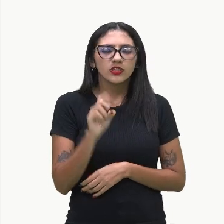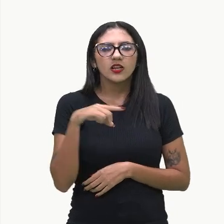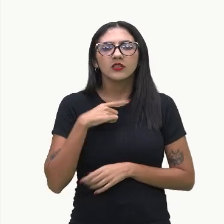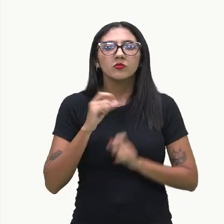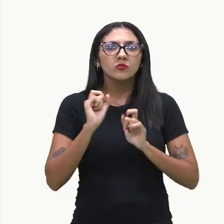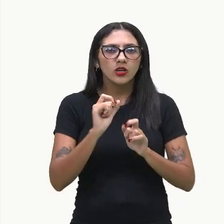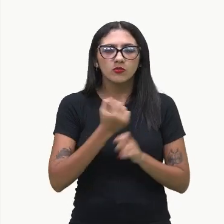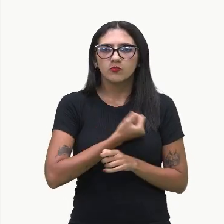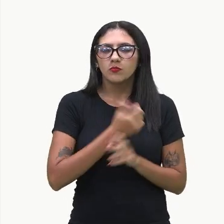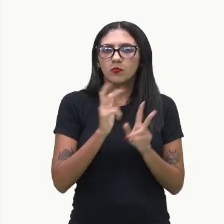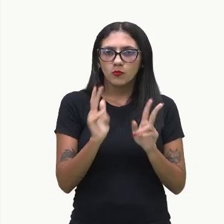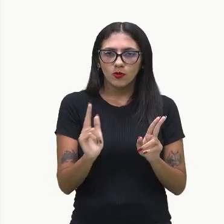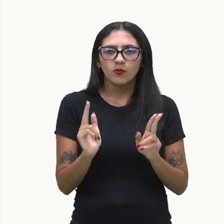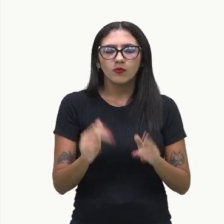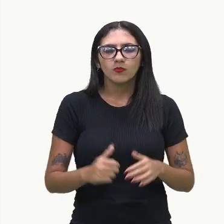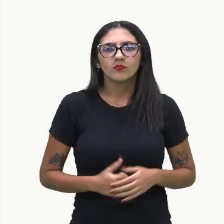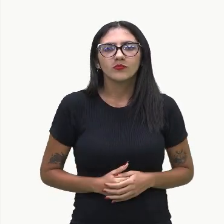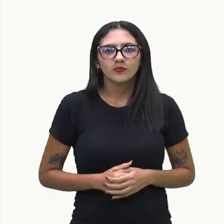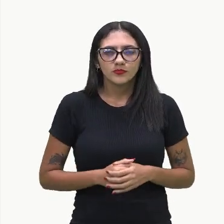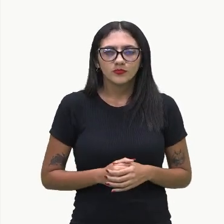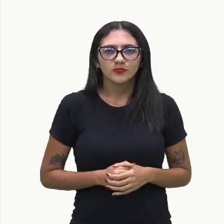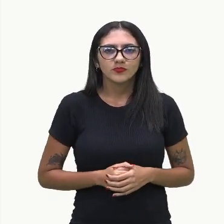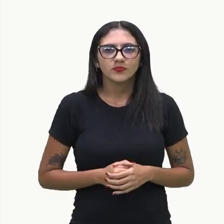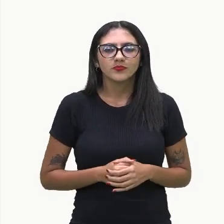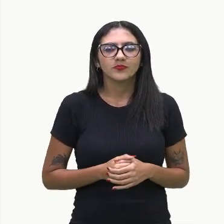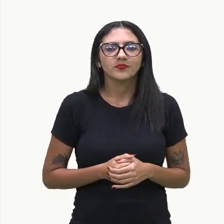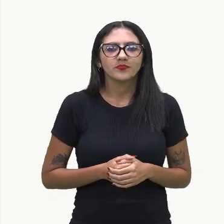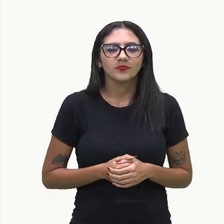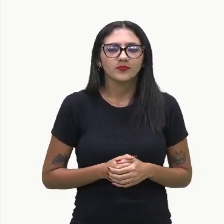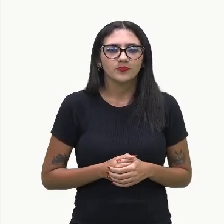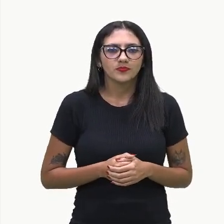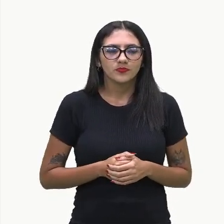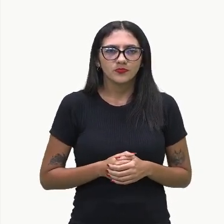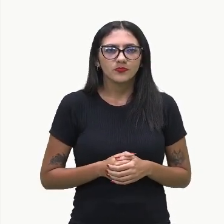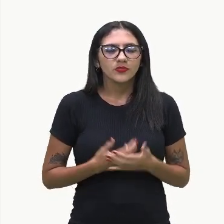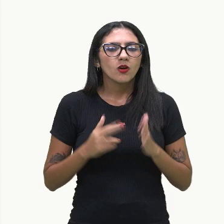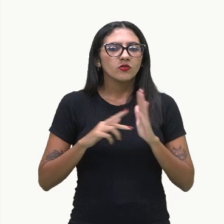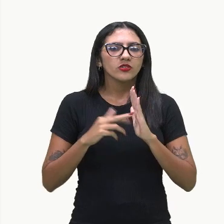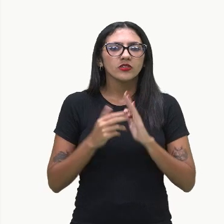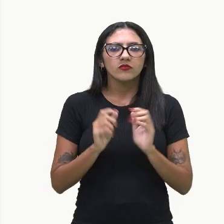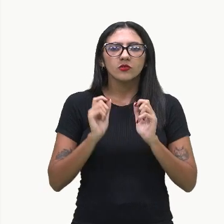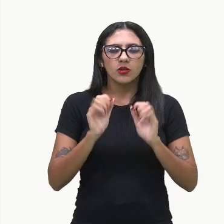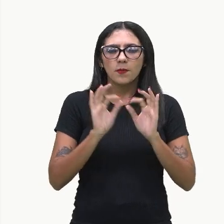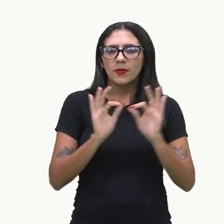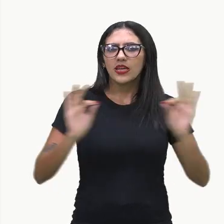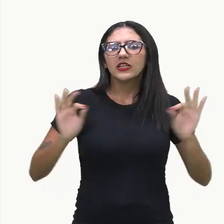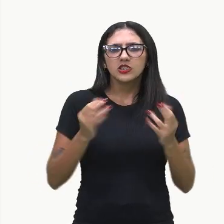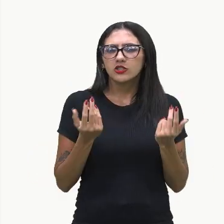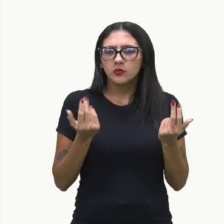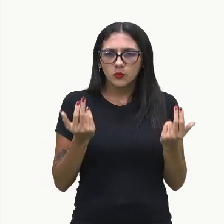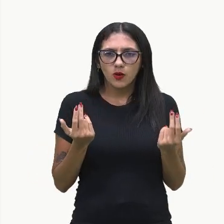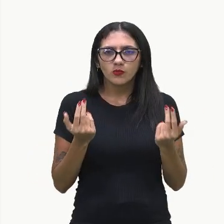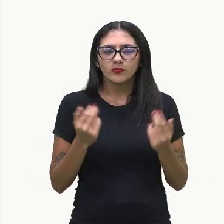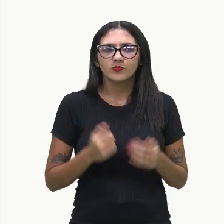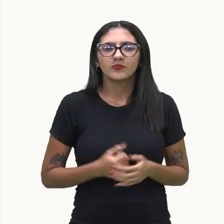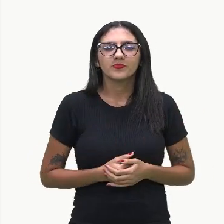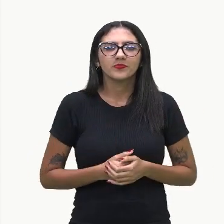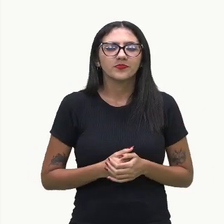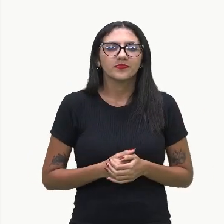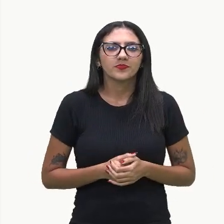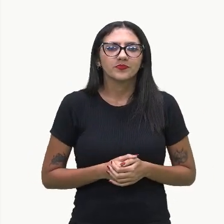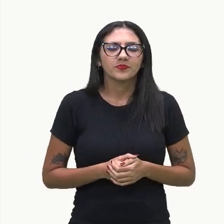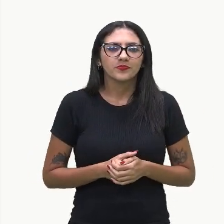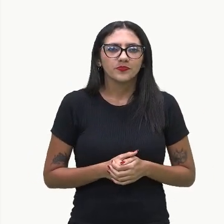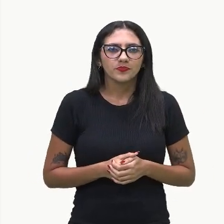são ângulos congruentes, ou seja, eles possuem a mesma medida. Então, decorrente daqui, o que é que